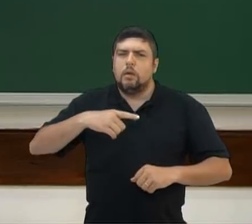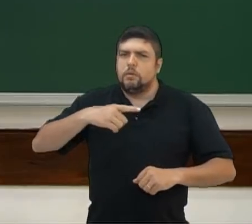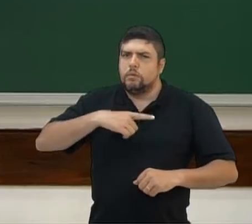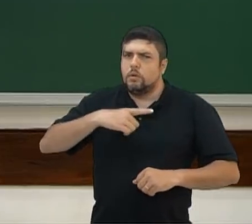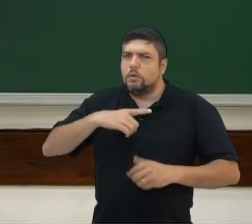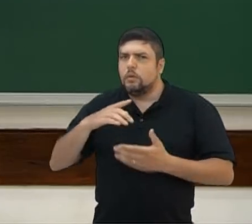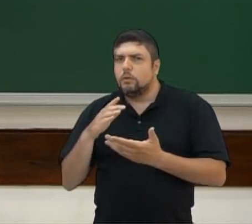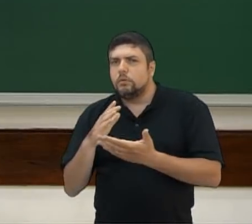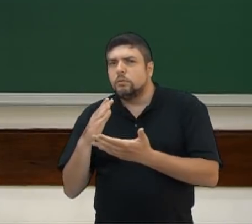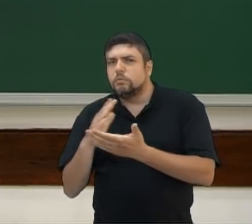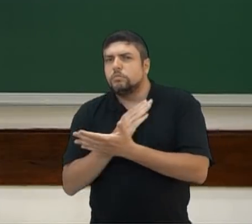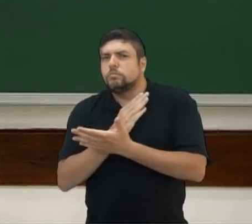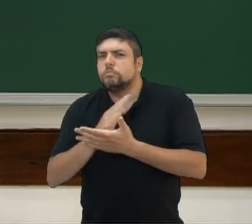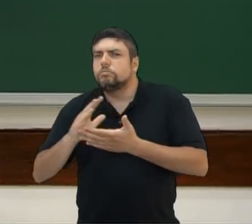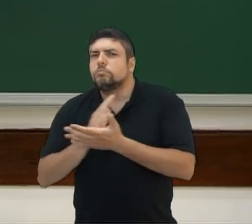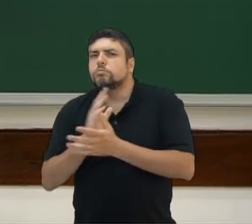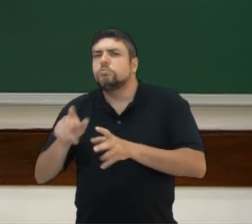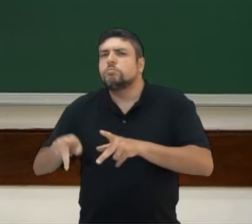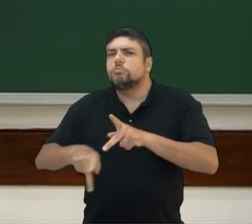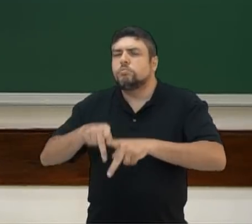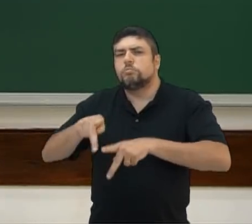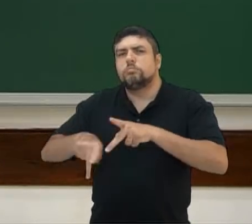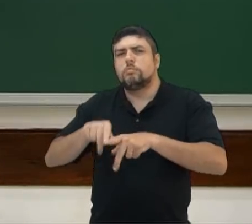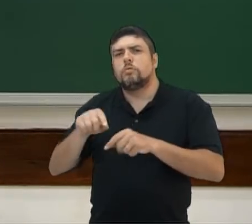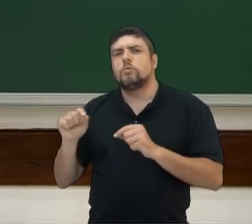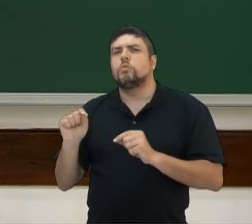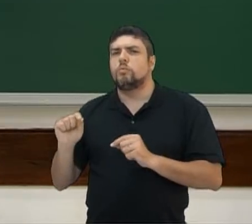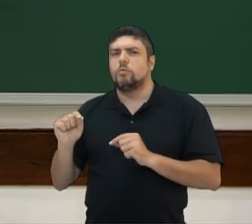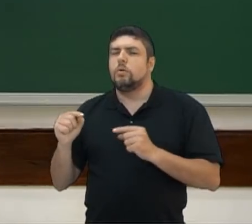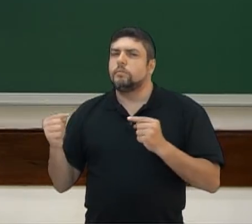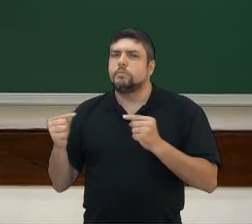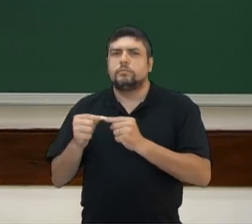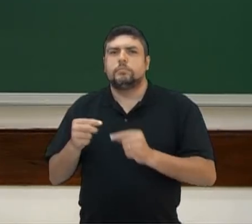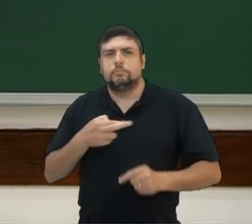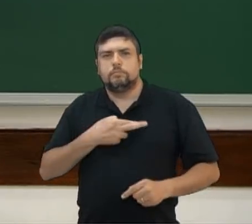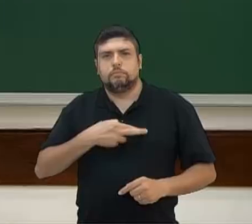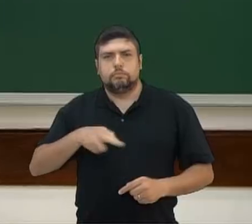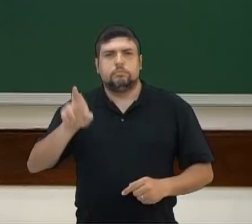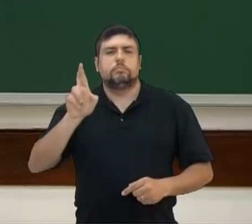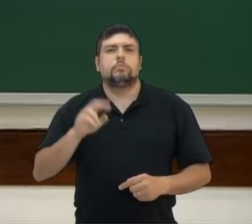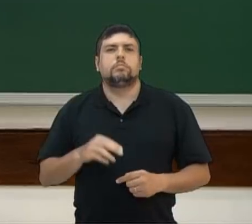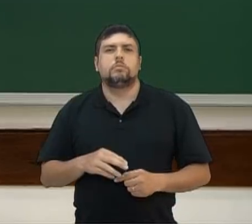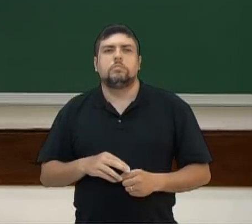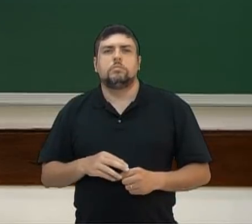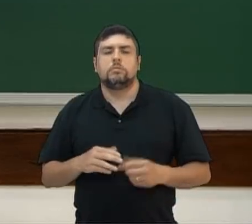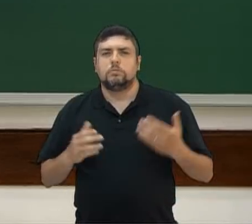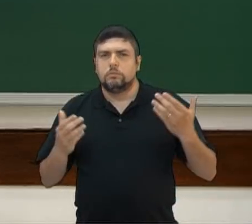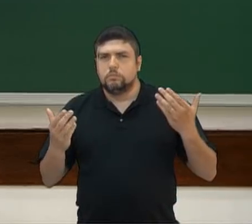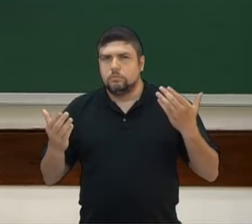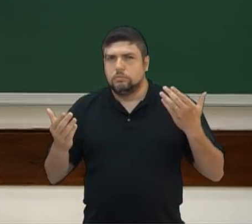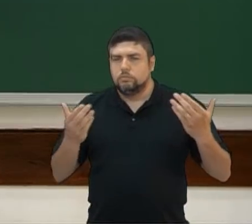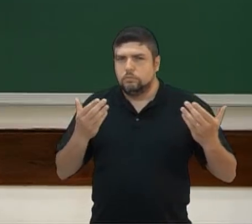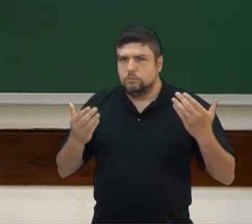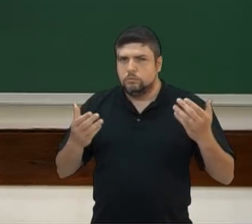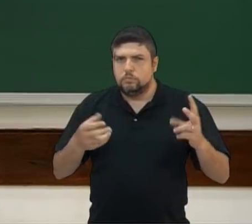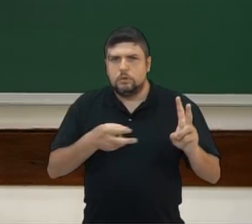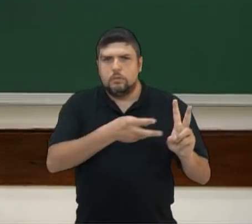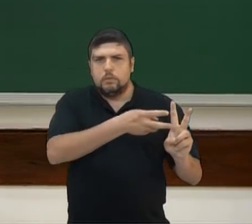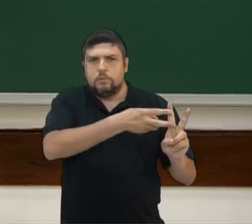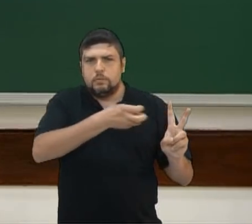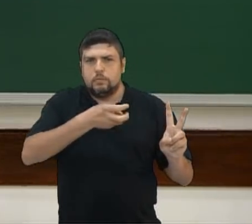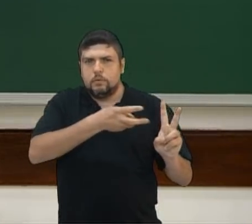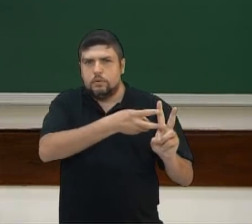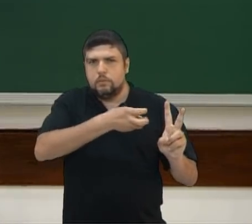em algumas culturas, principalmente no Oriente. São correspondentes às pinturas corporais dos povos